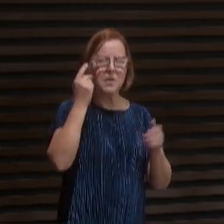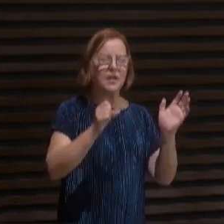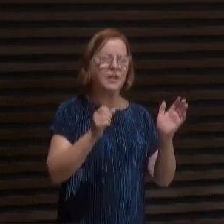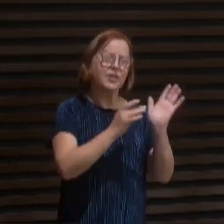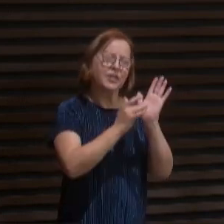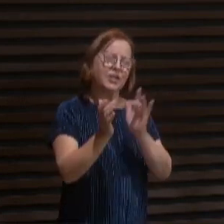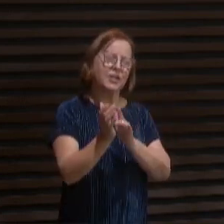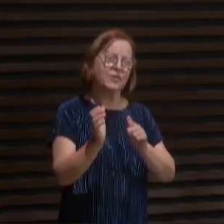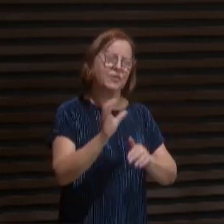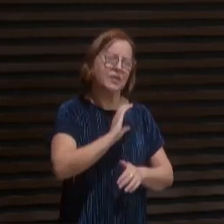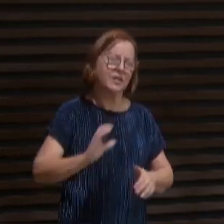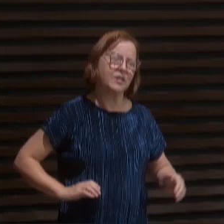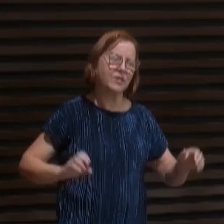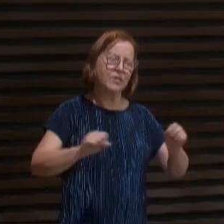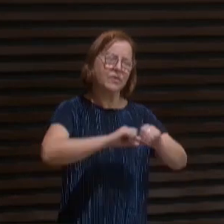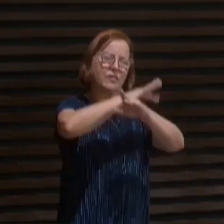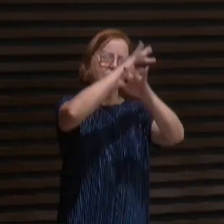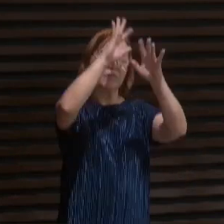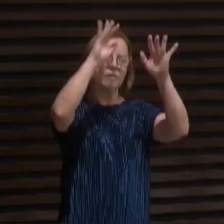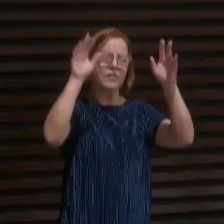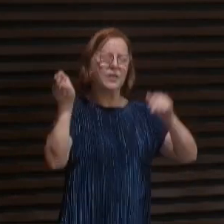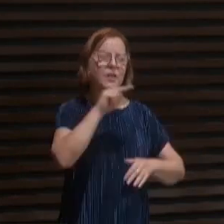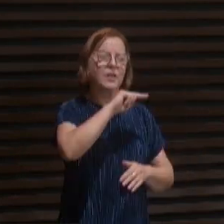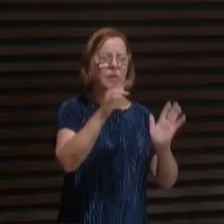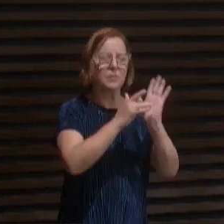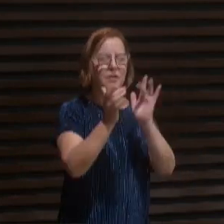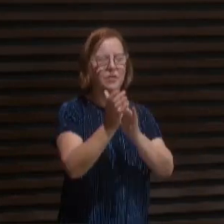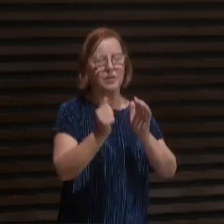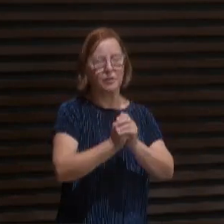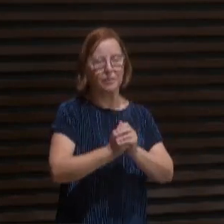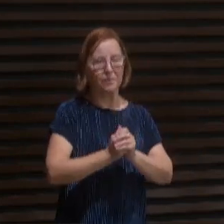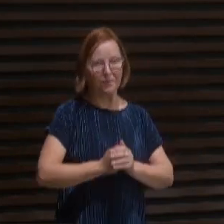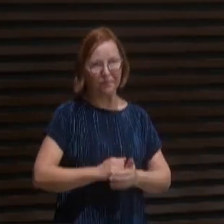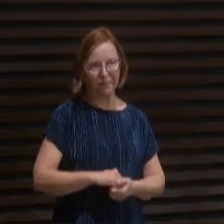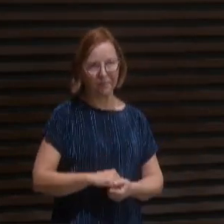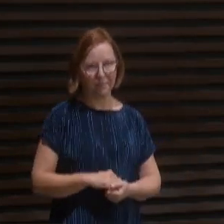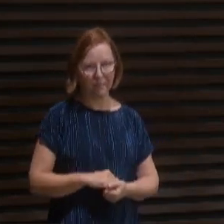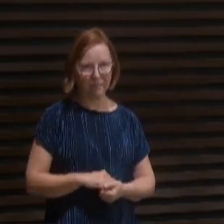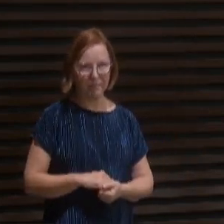glorificado. No nome dele, amém.